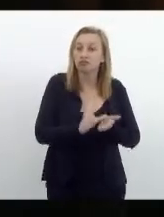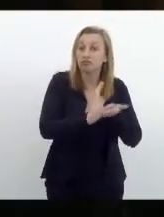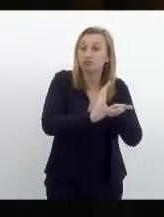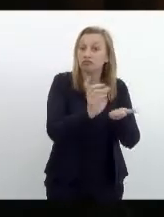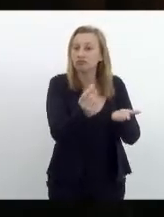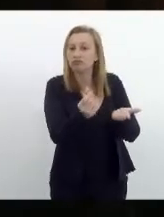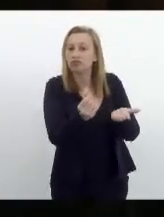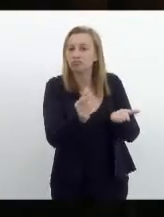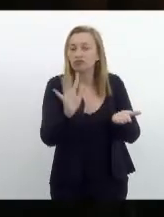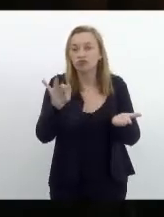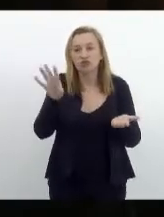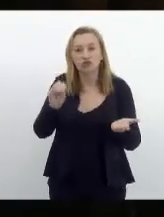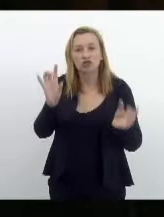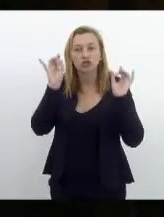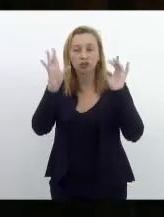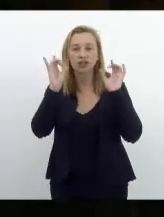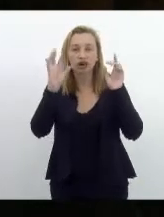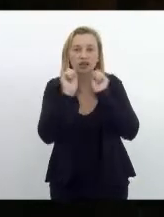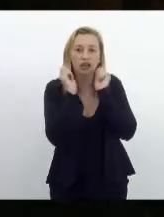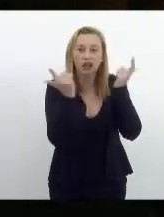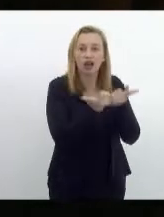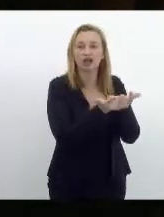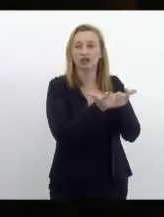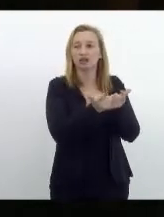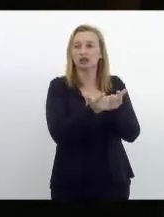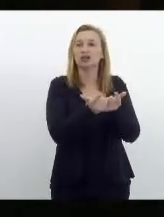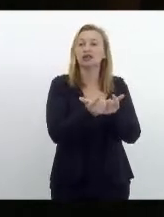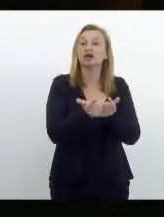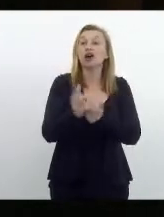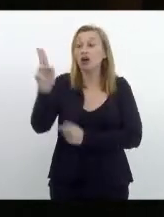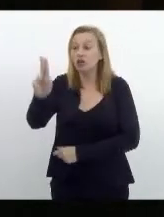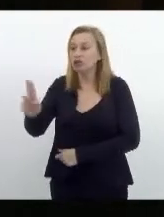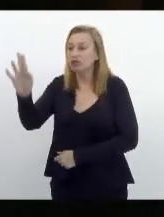do Fundo Especial da Assembleia Legislativa à